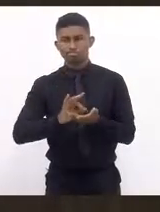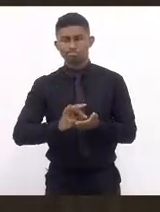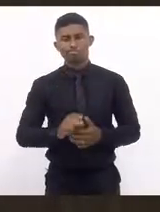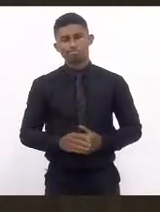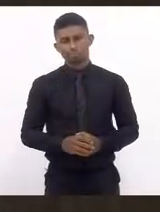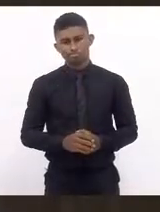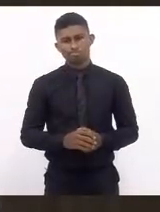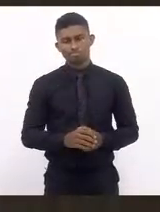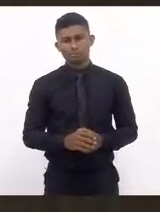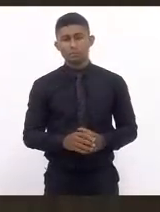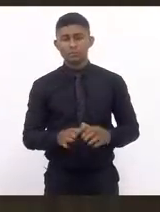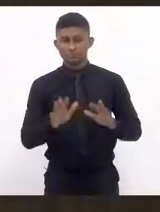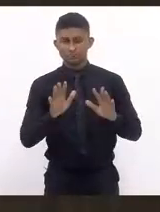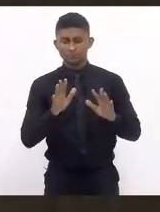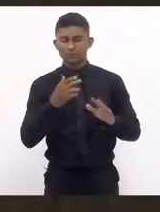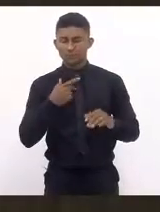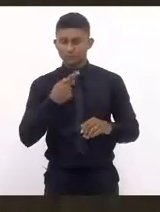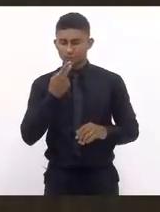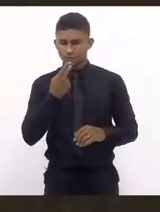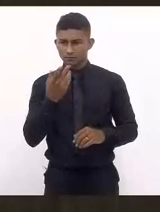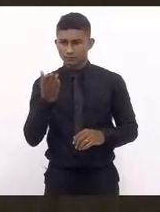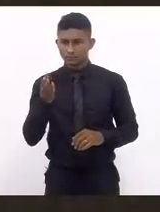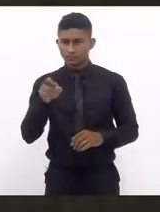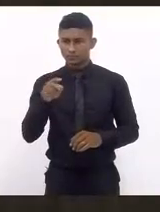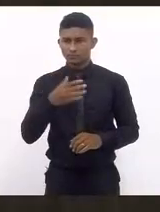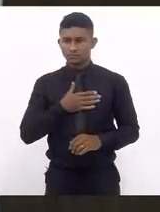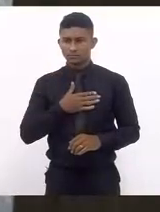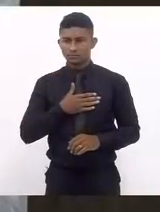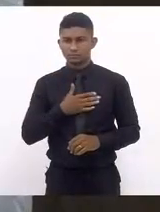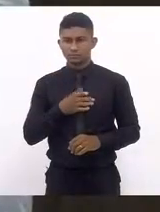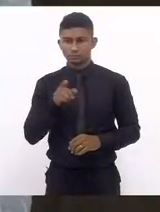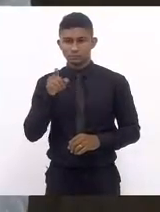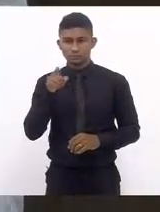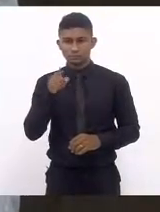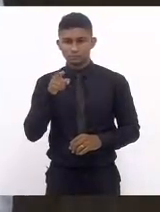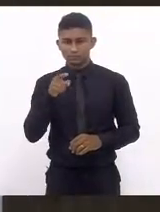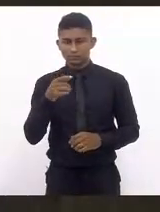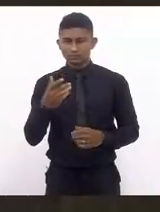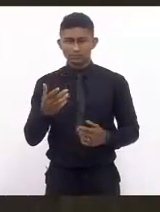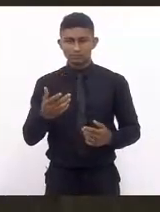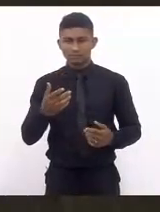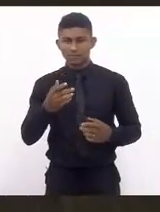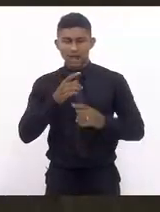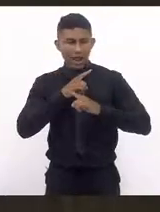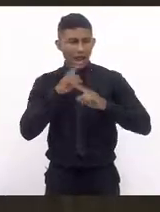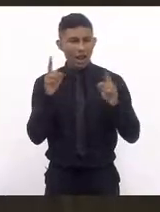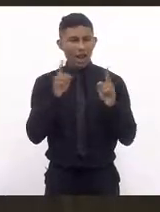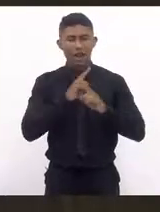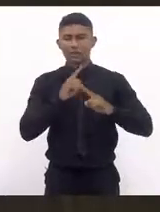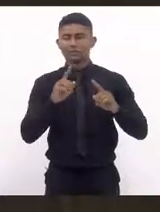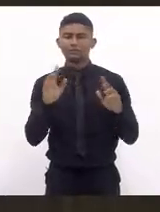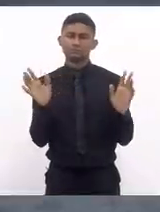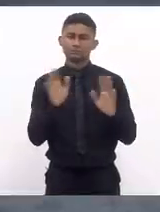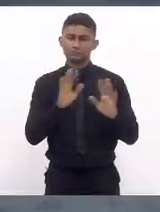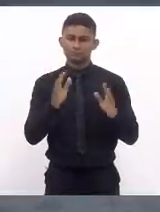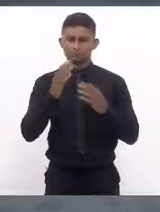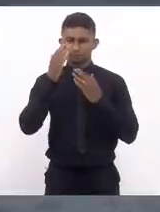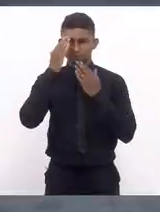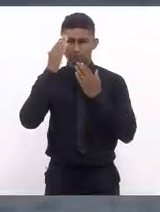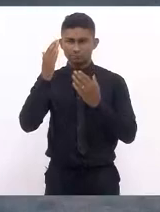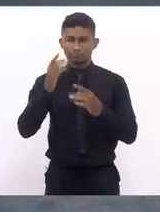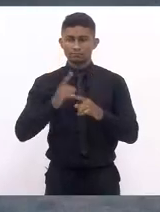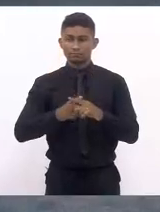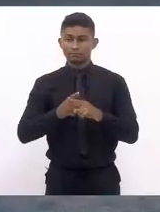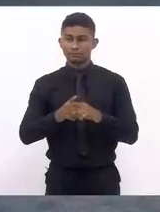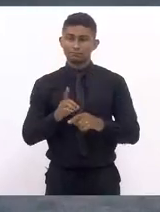rosto mais uma coisa eu vou falar para o meu irmão não murmure amigo agradeço porque Deus